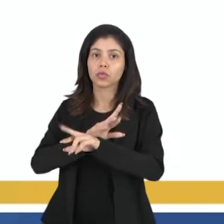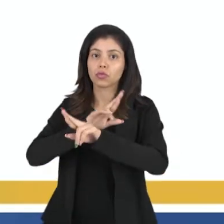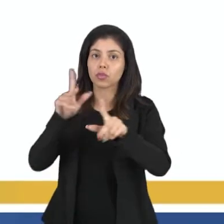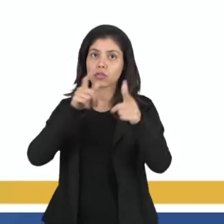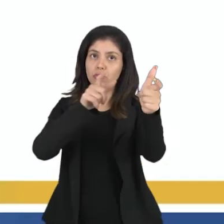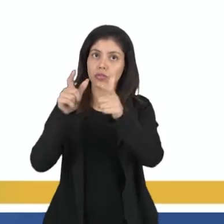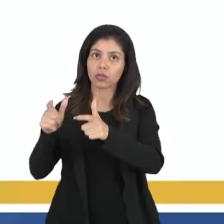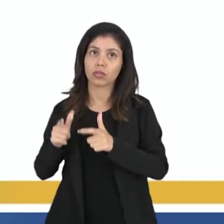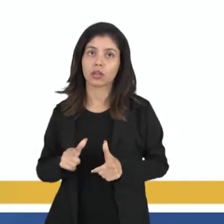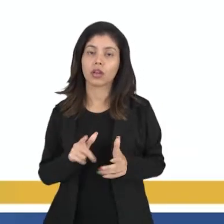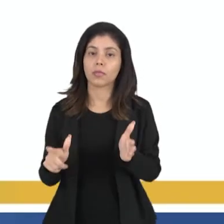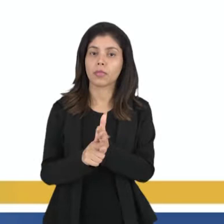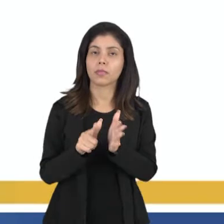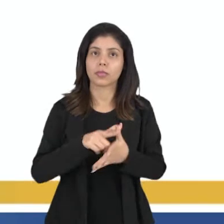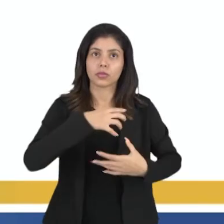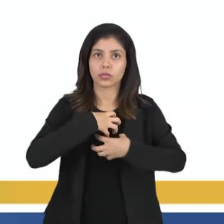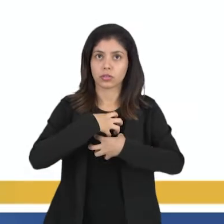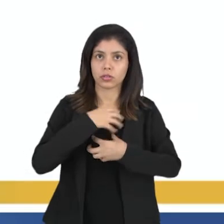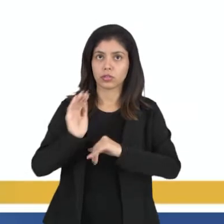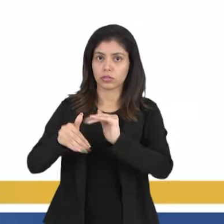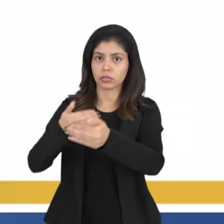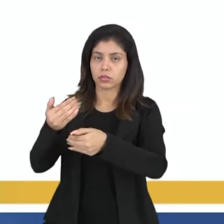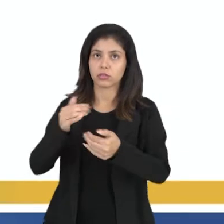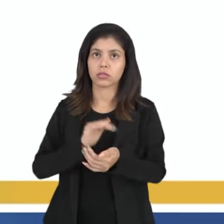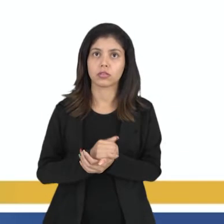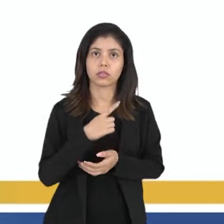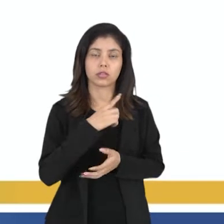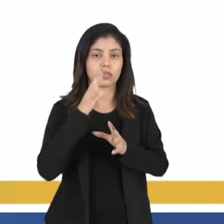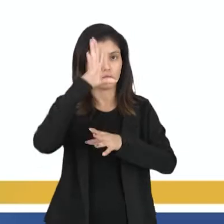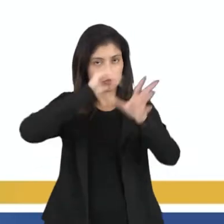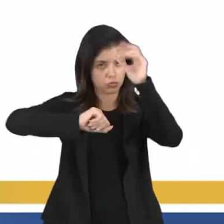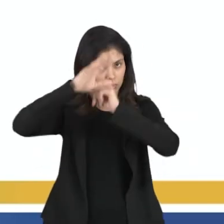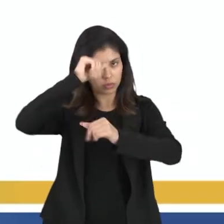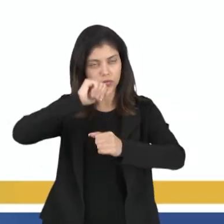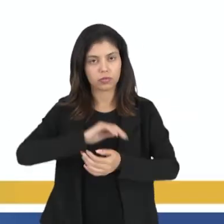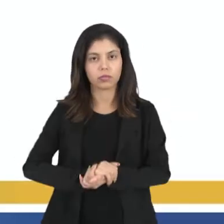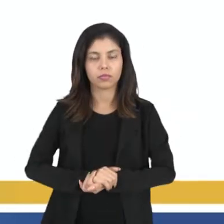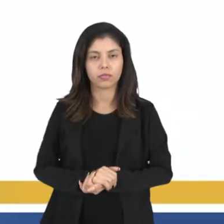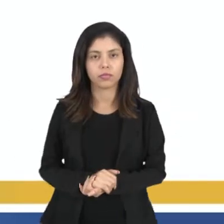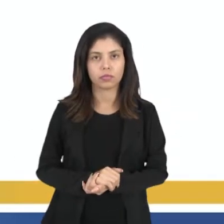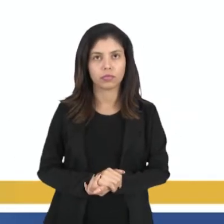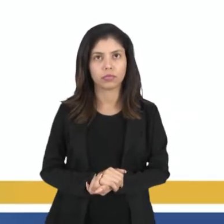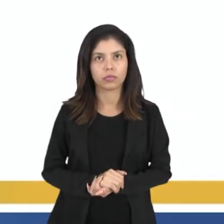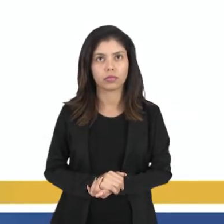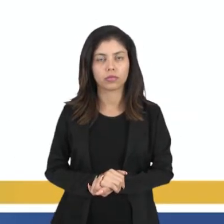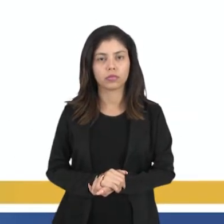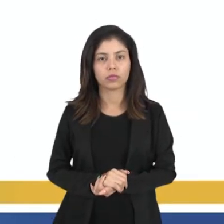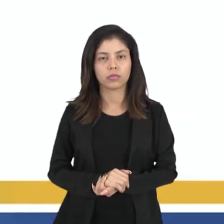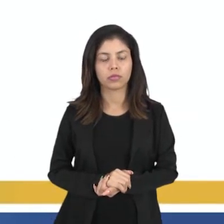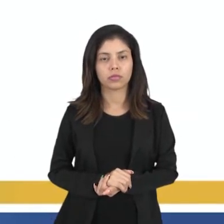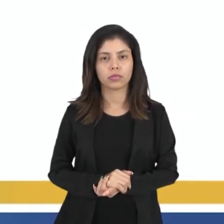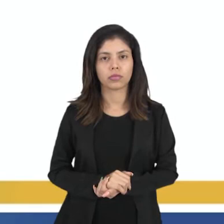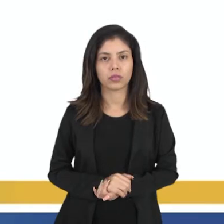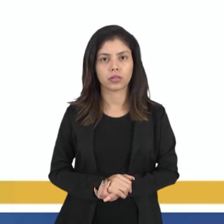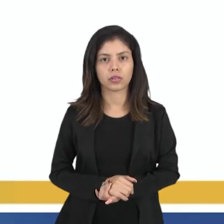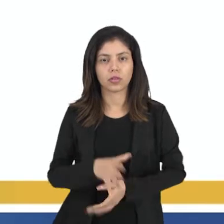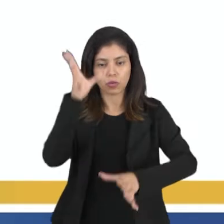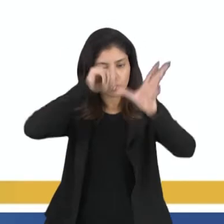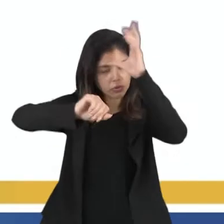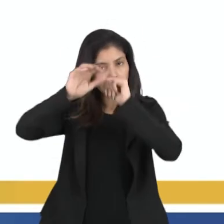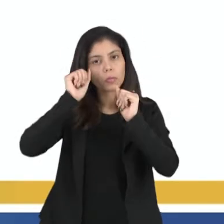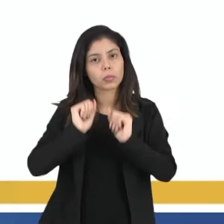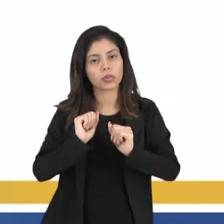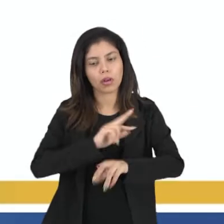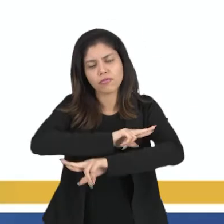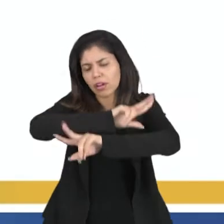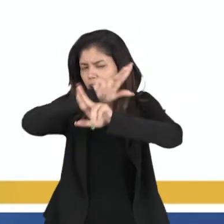diferentes lugares ao papel dos sentidos no processo de obtenção do conhecimento. Ou seja, o conhecimento ele pode vir